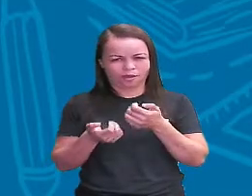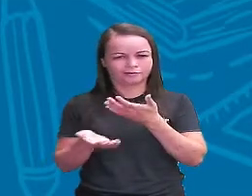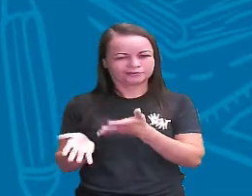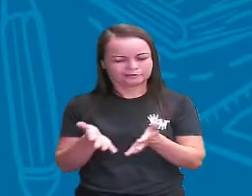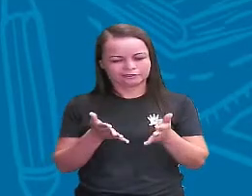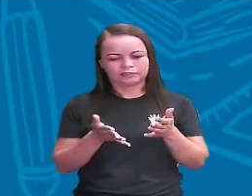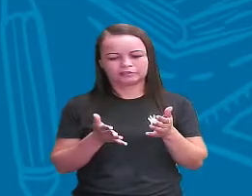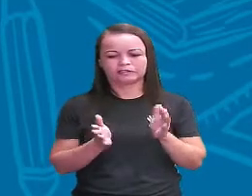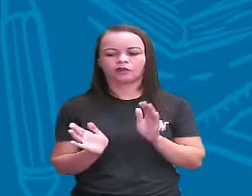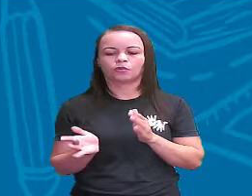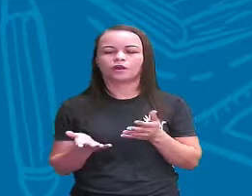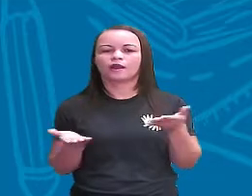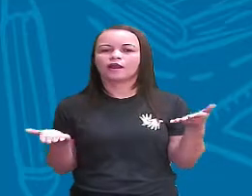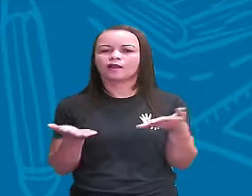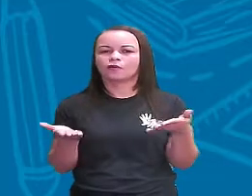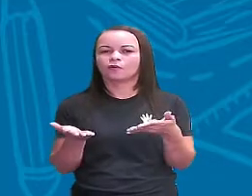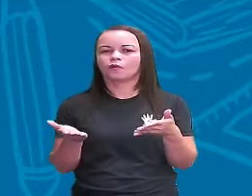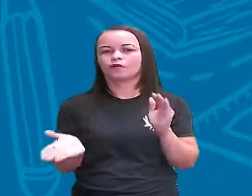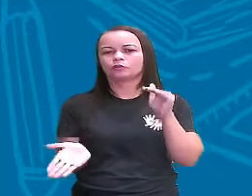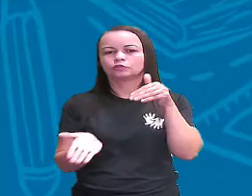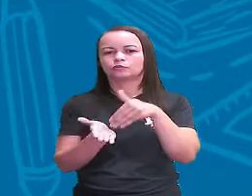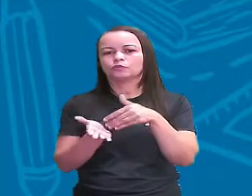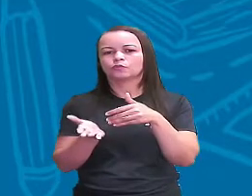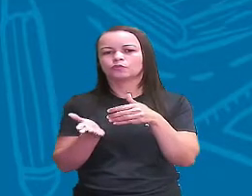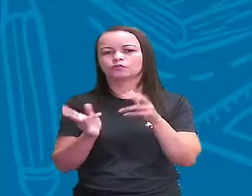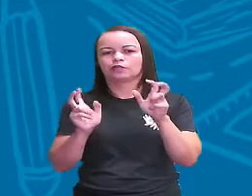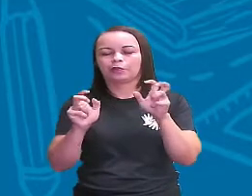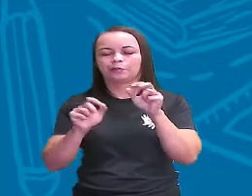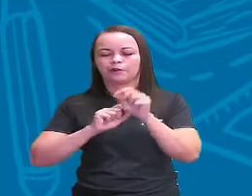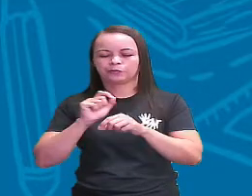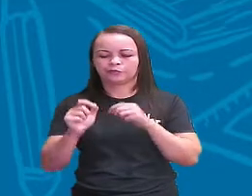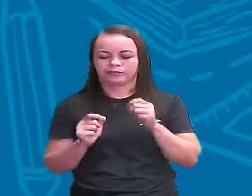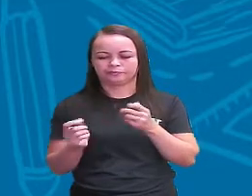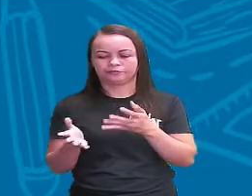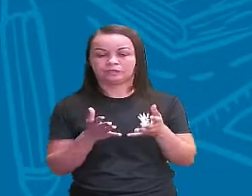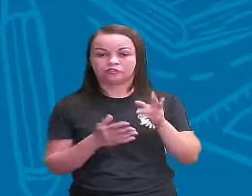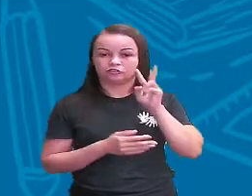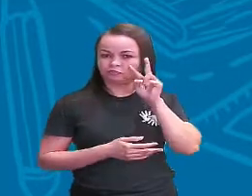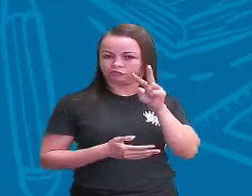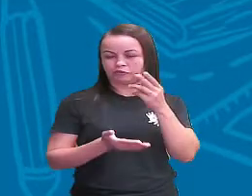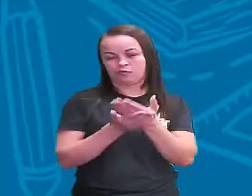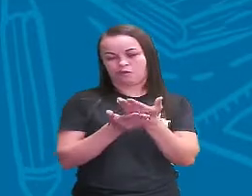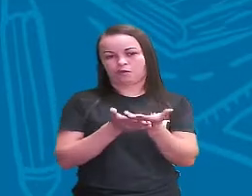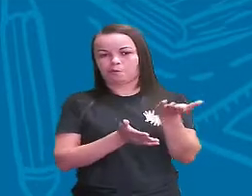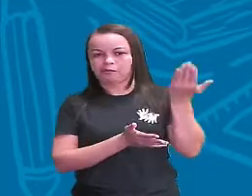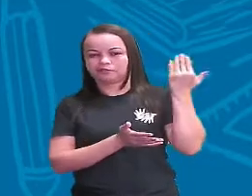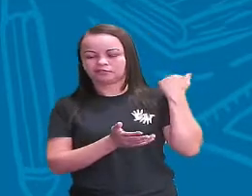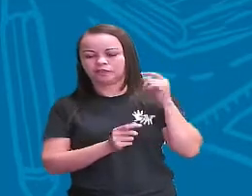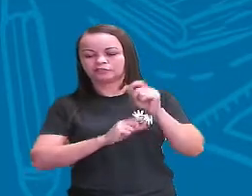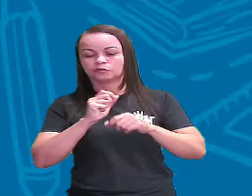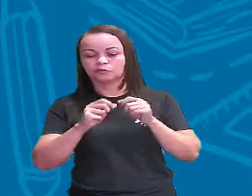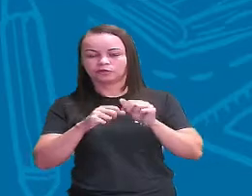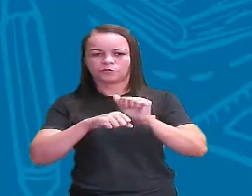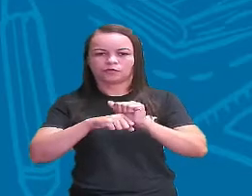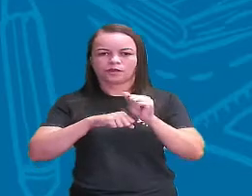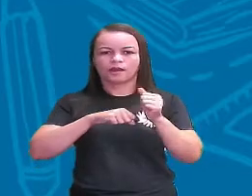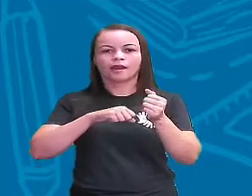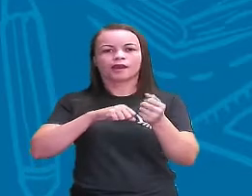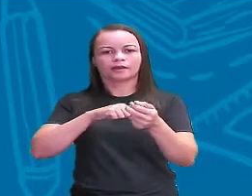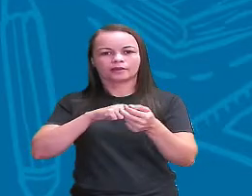nosso último assunto. Nosso último assunto que a gente viu também em outras aulas foi sobre